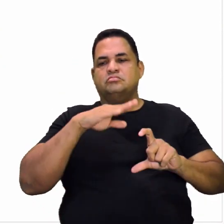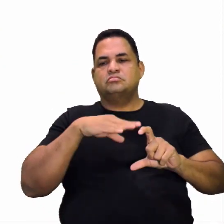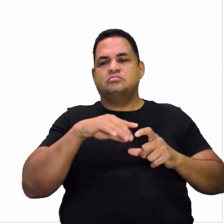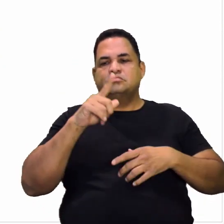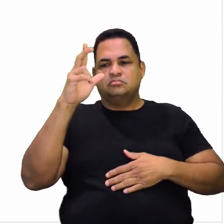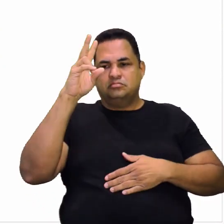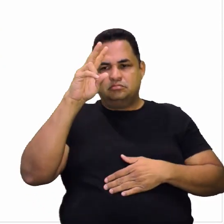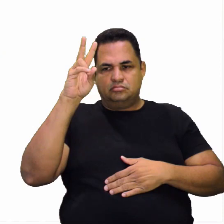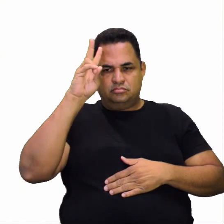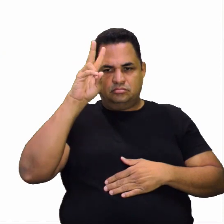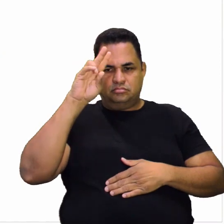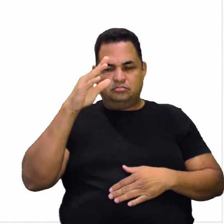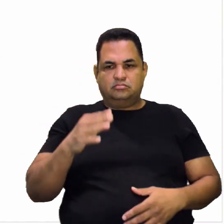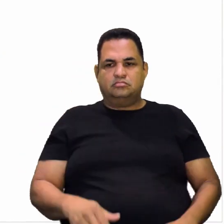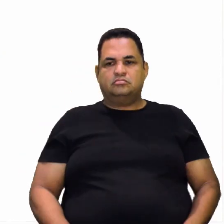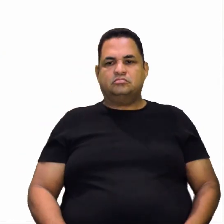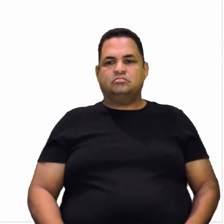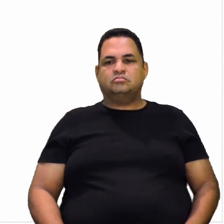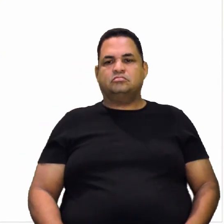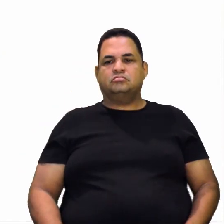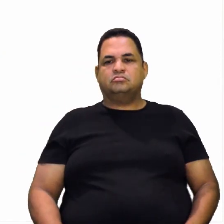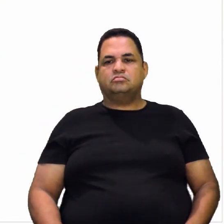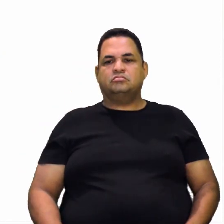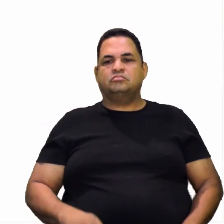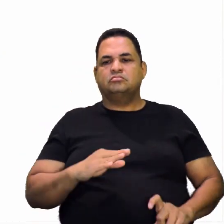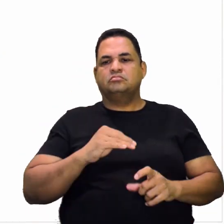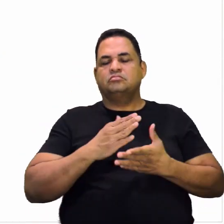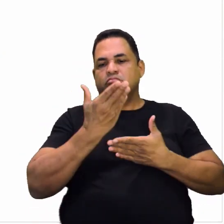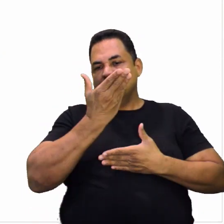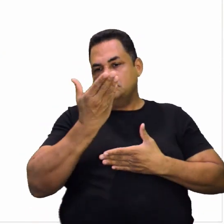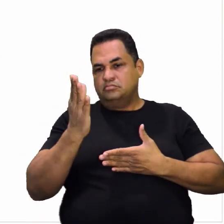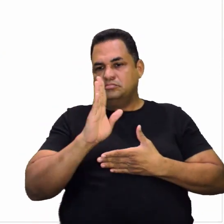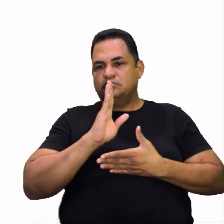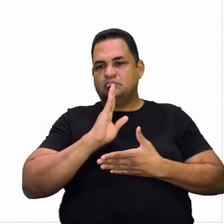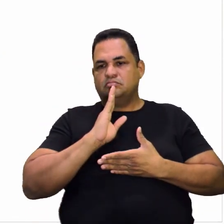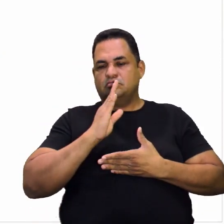lendas. Os mitos mais conhecidos são esses daí, ó.